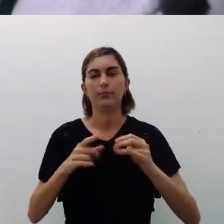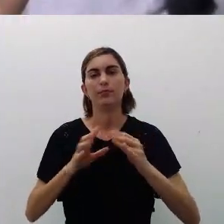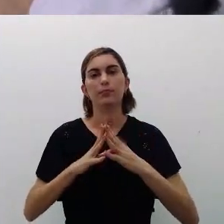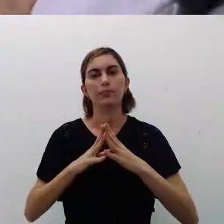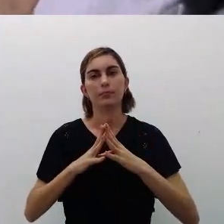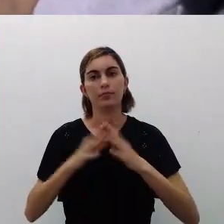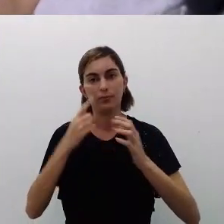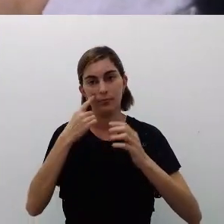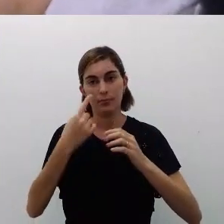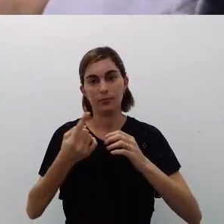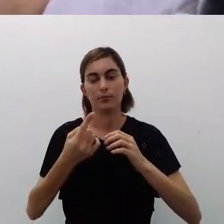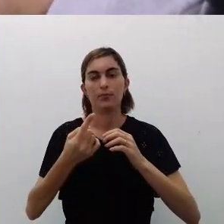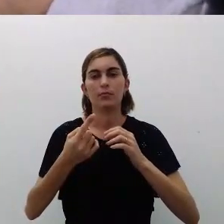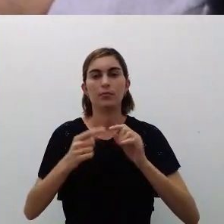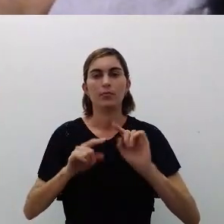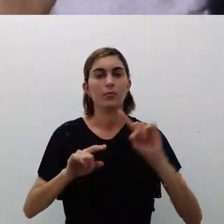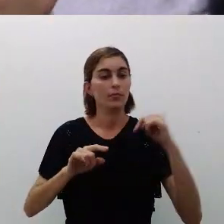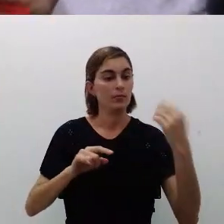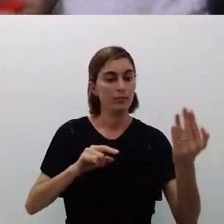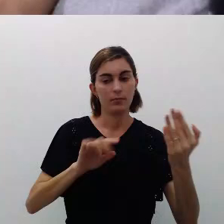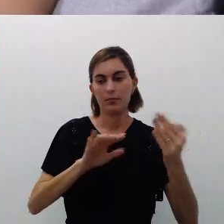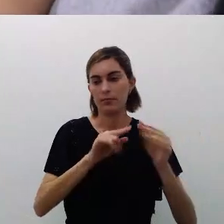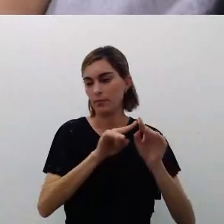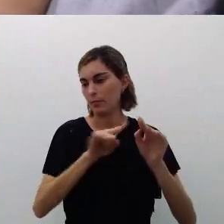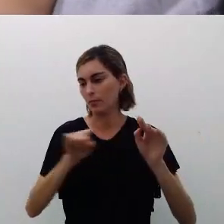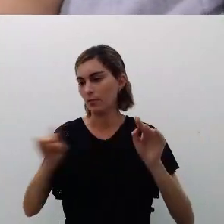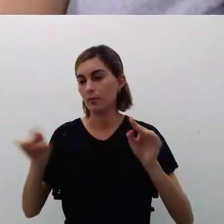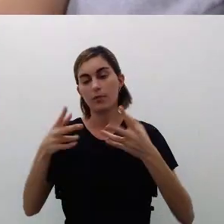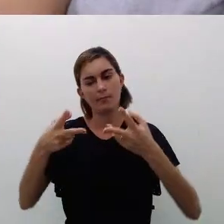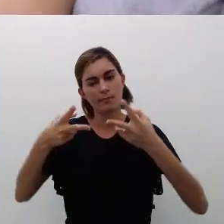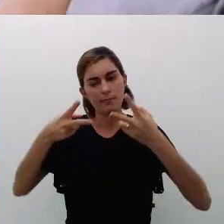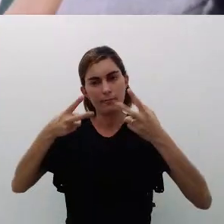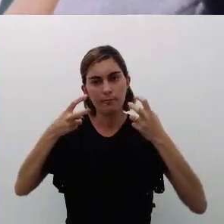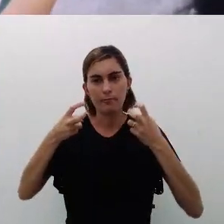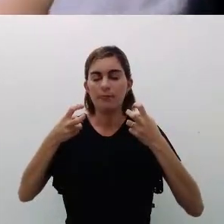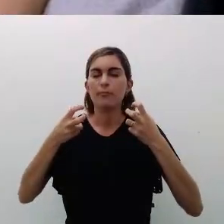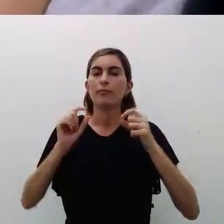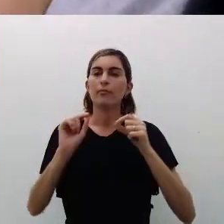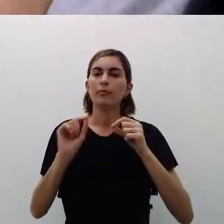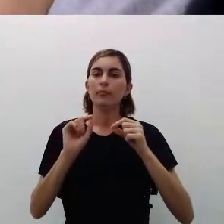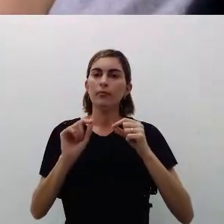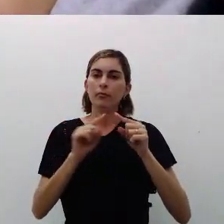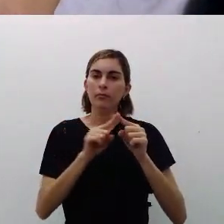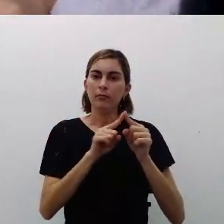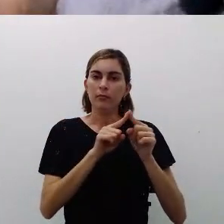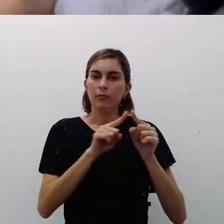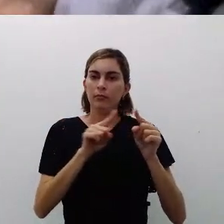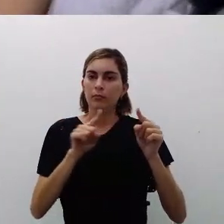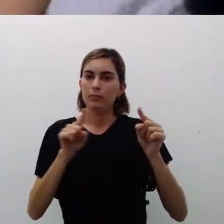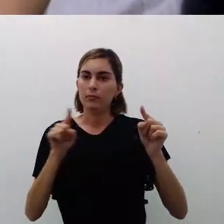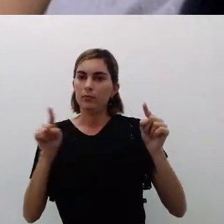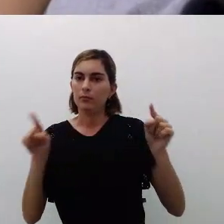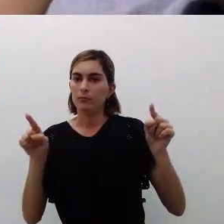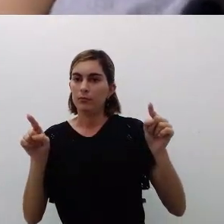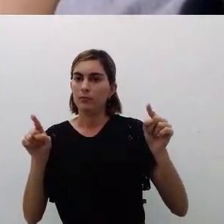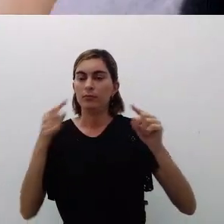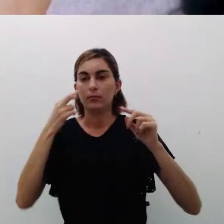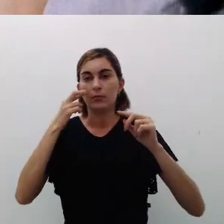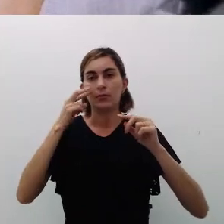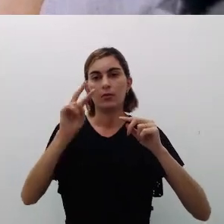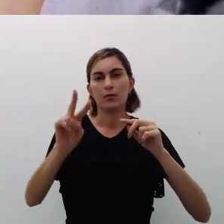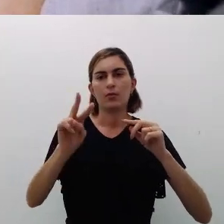Seguindo o outro lado, aí eu já percebo, né, uma linha aqui, observo que o ponto do sofá está